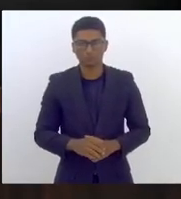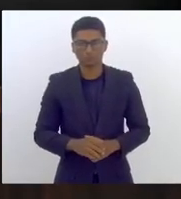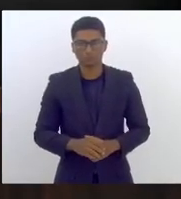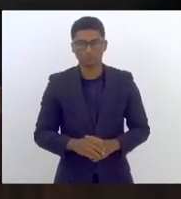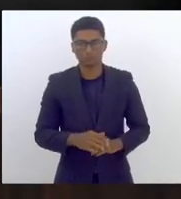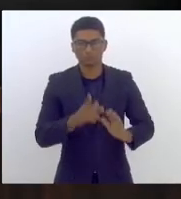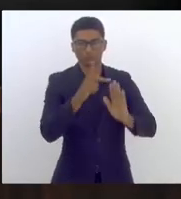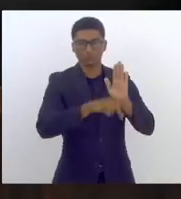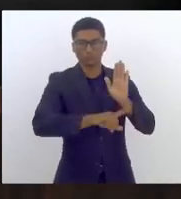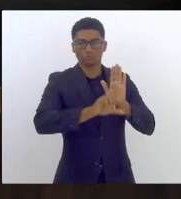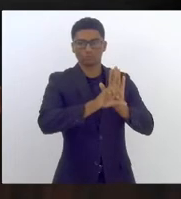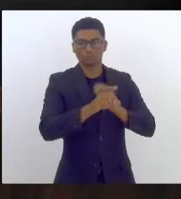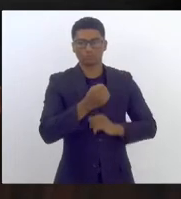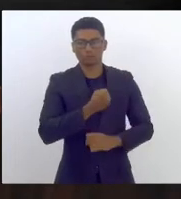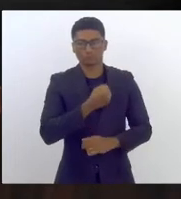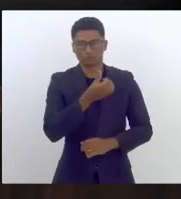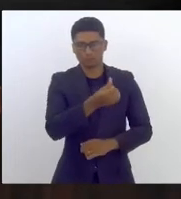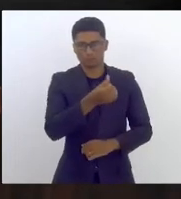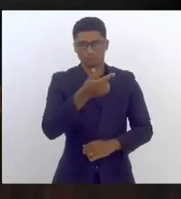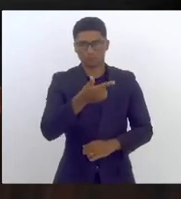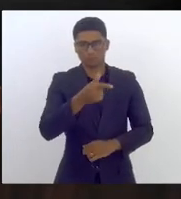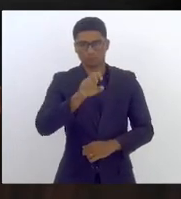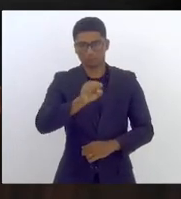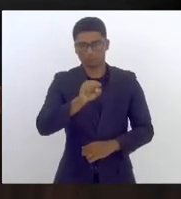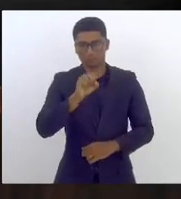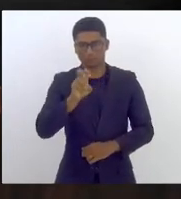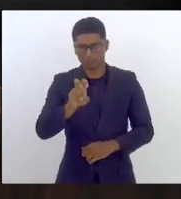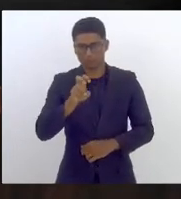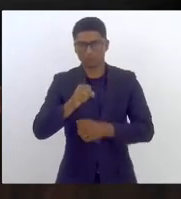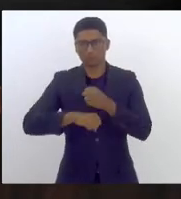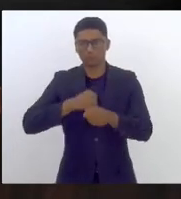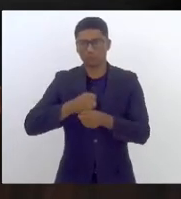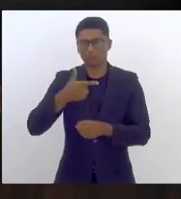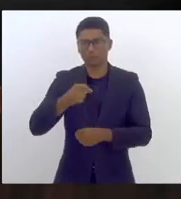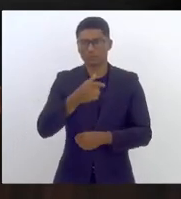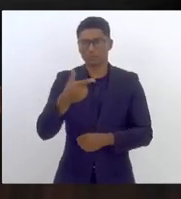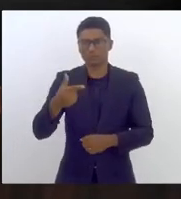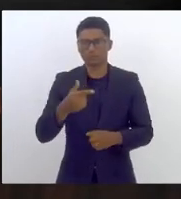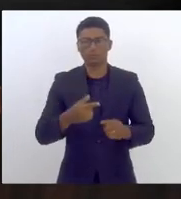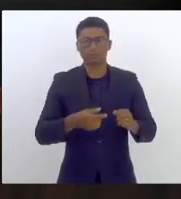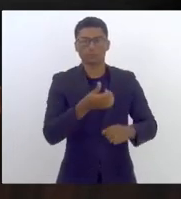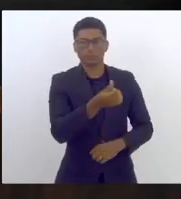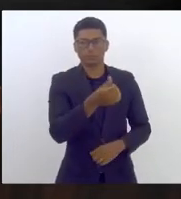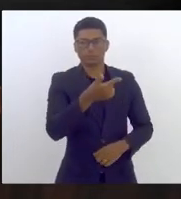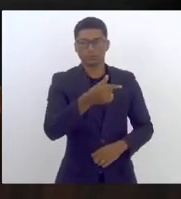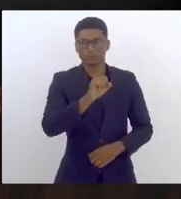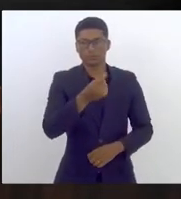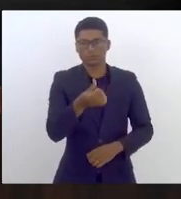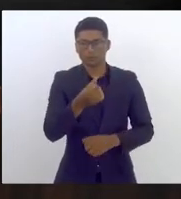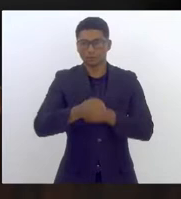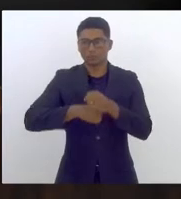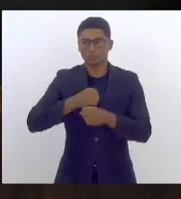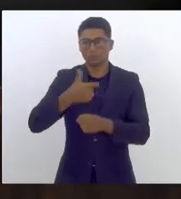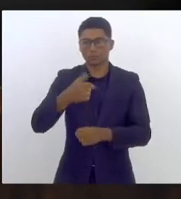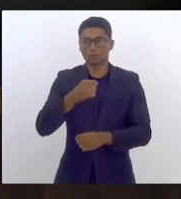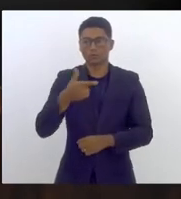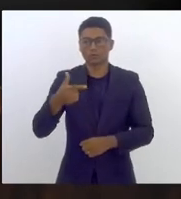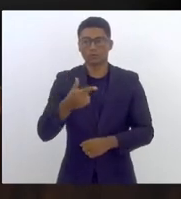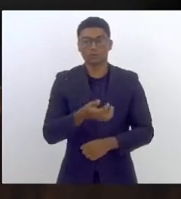projetos de lei número 6285 de 22 6286 de 22 62